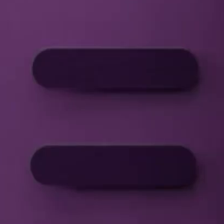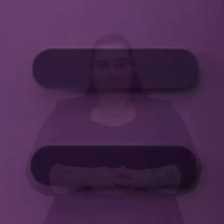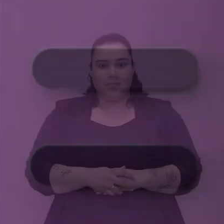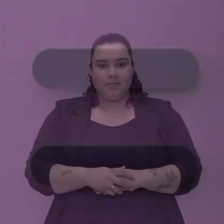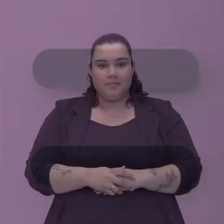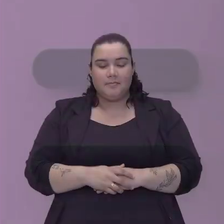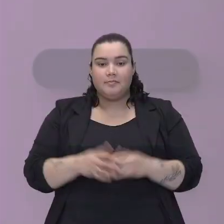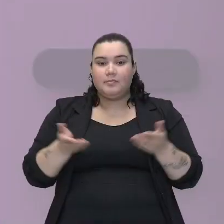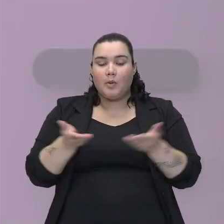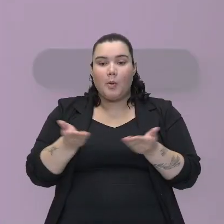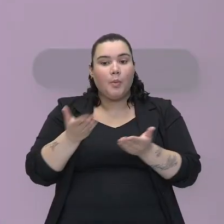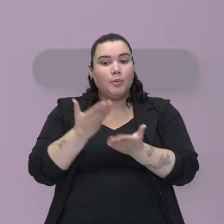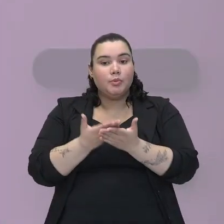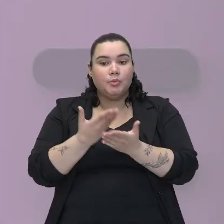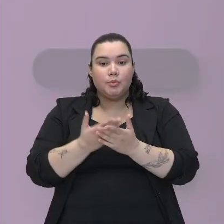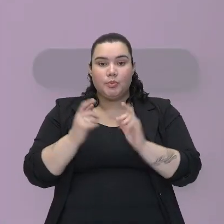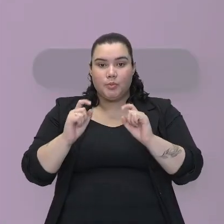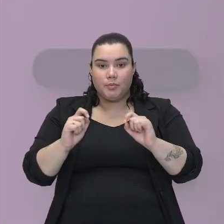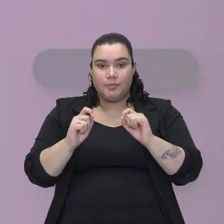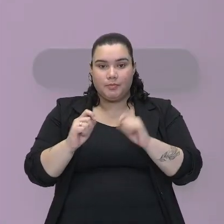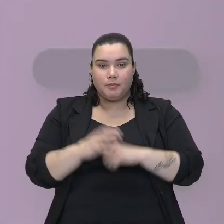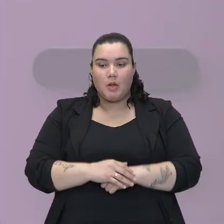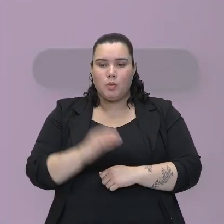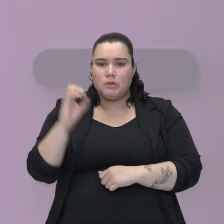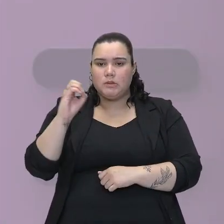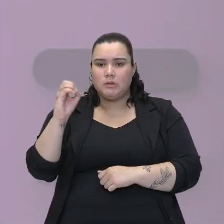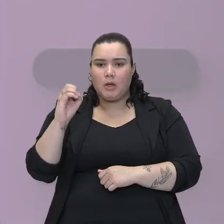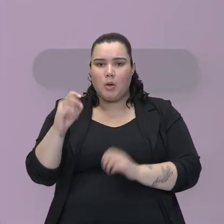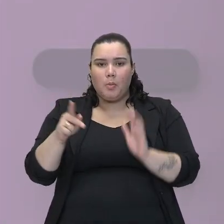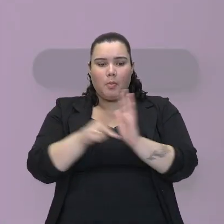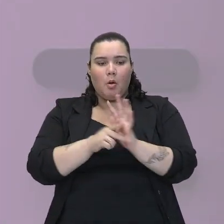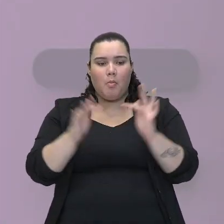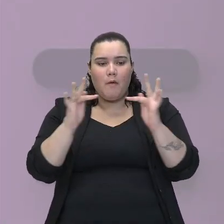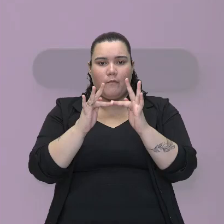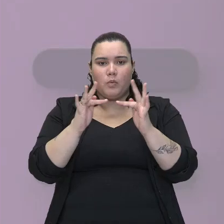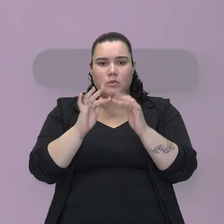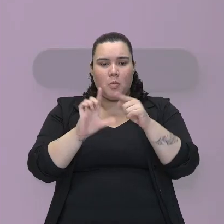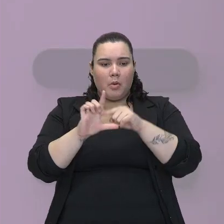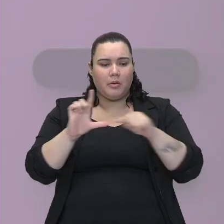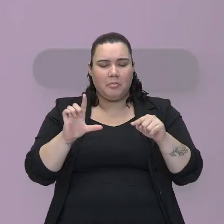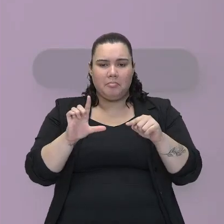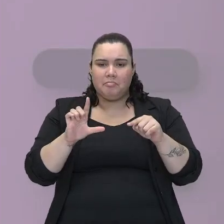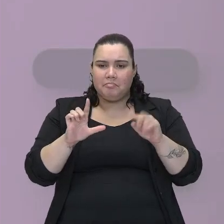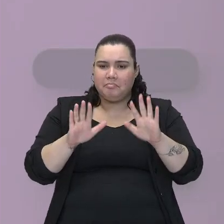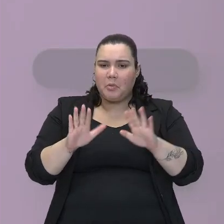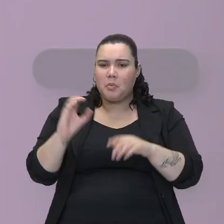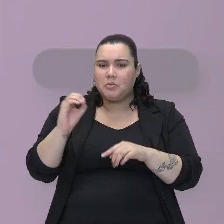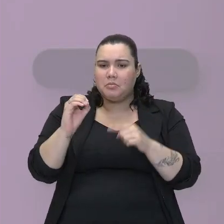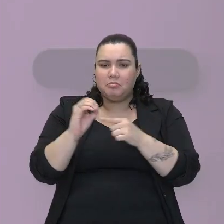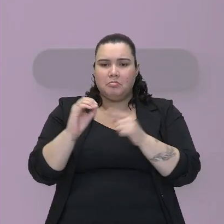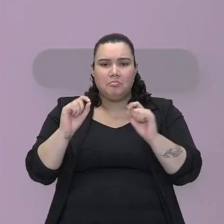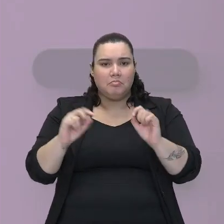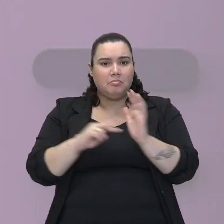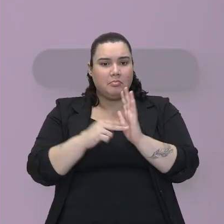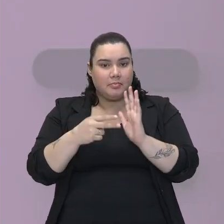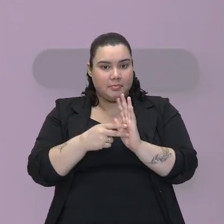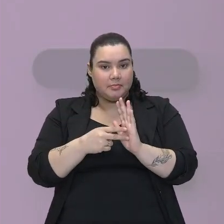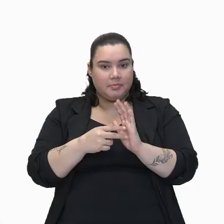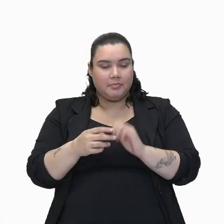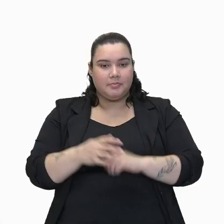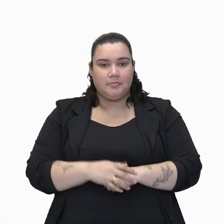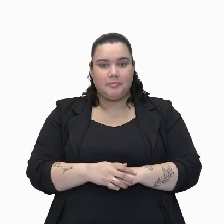Nós iremos estudar os zeros da função quadrática. Mas o que são os zeros? Vejam aqui